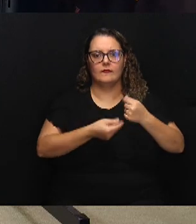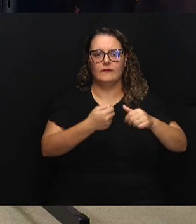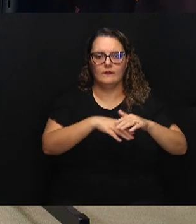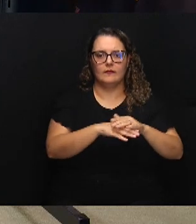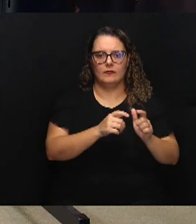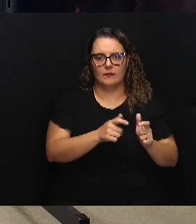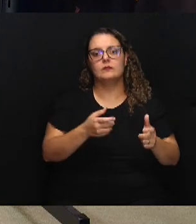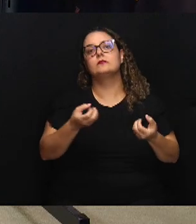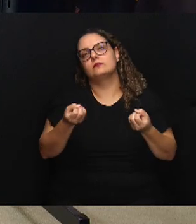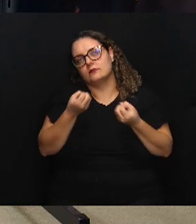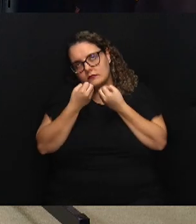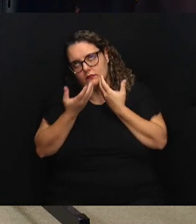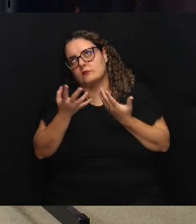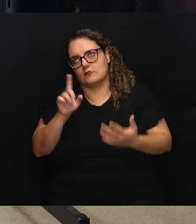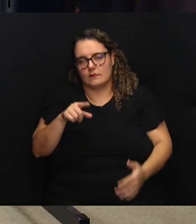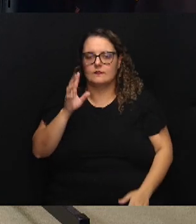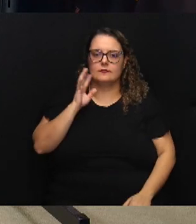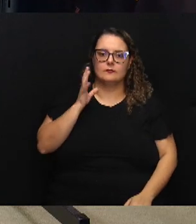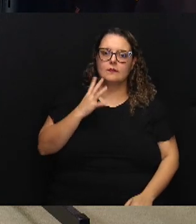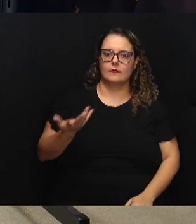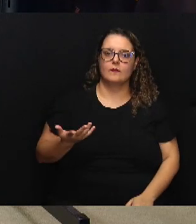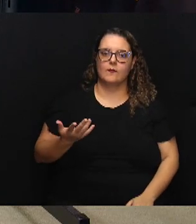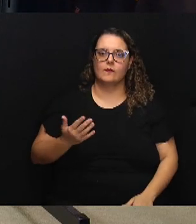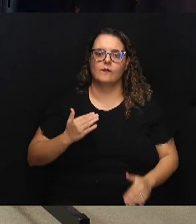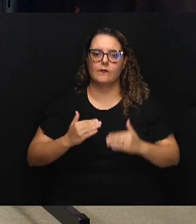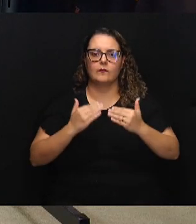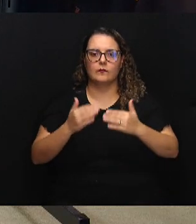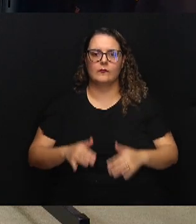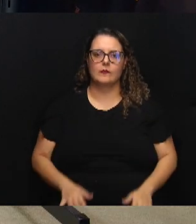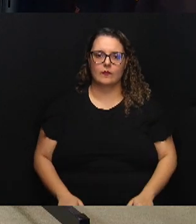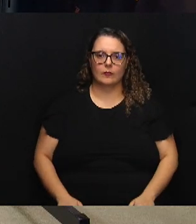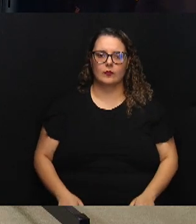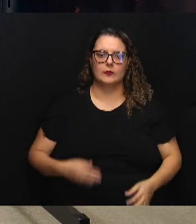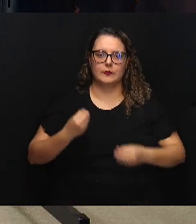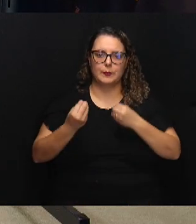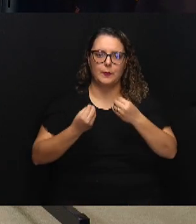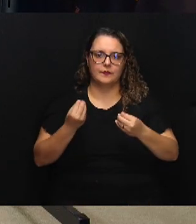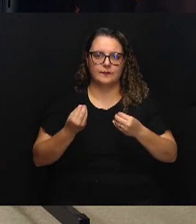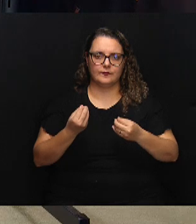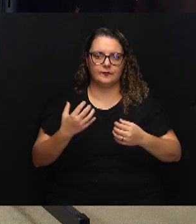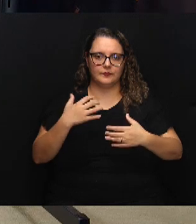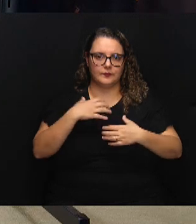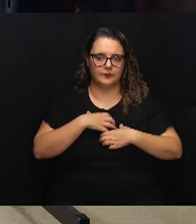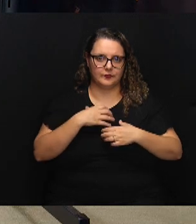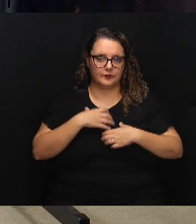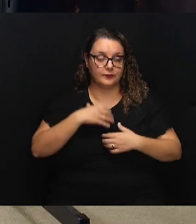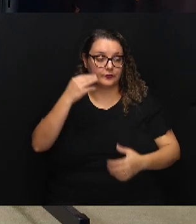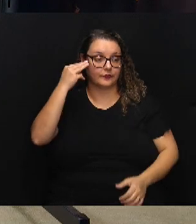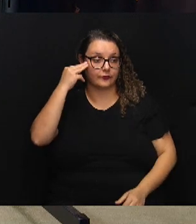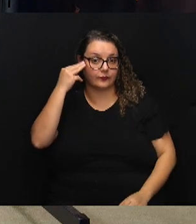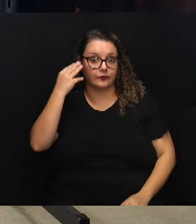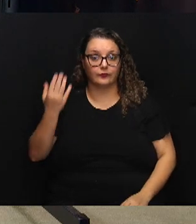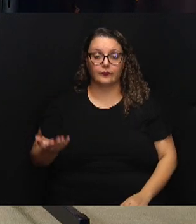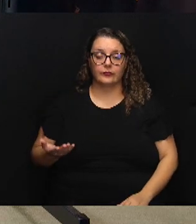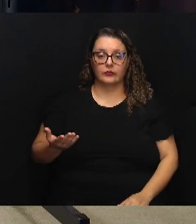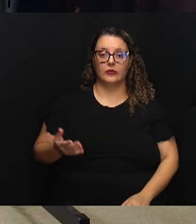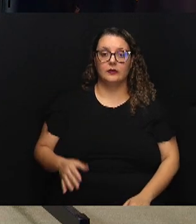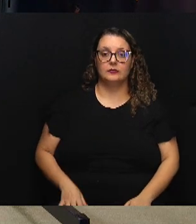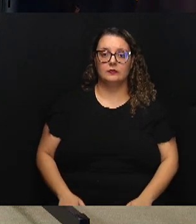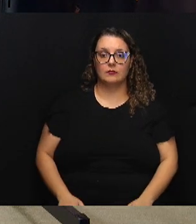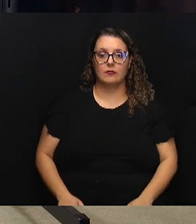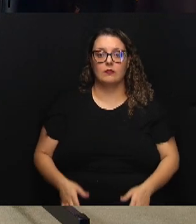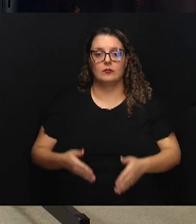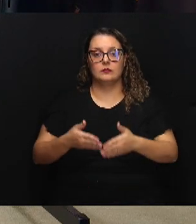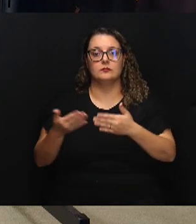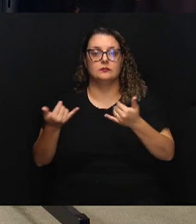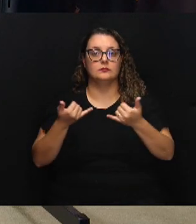né, é bom, é legal você construir. Mas e aí, como é que fica a questão emocional, né? Então, por gentileza,